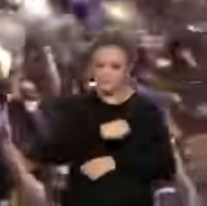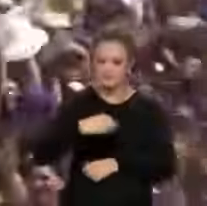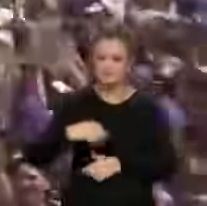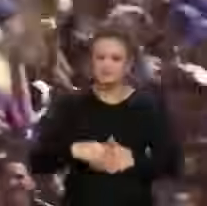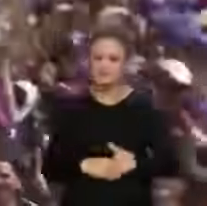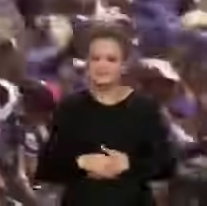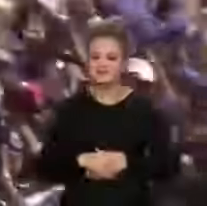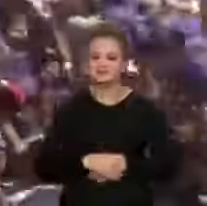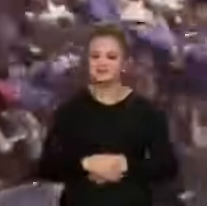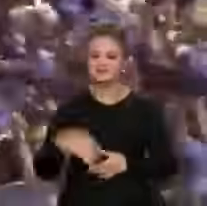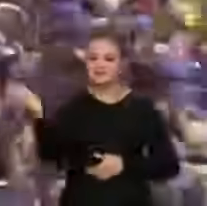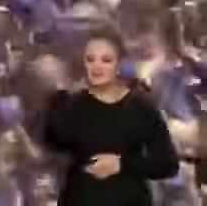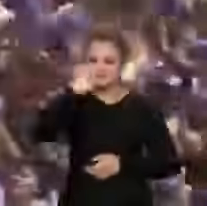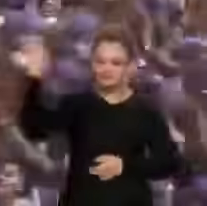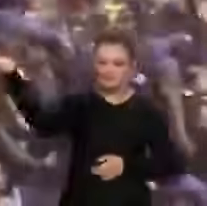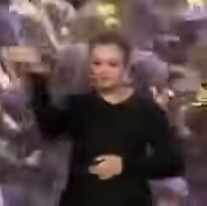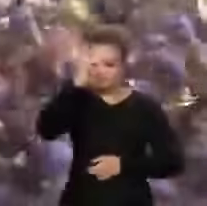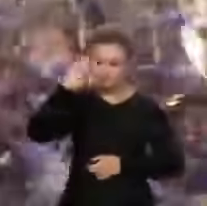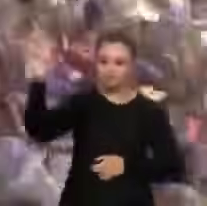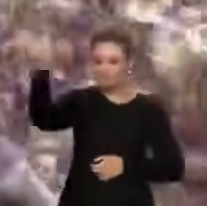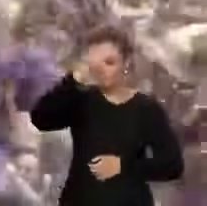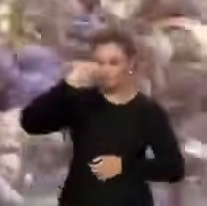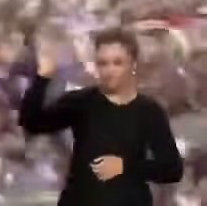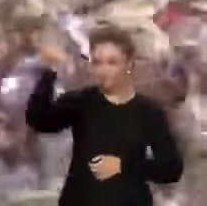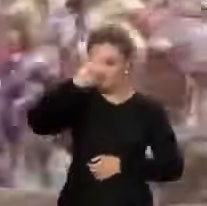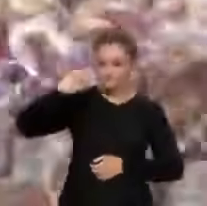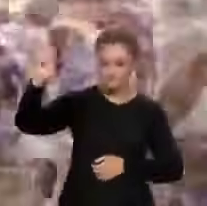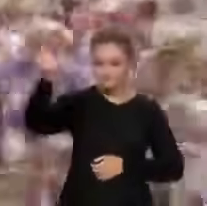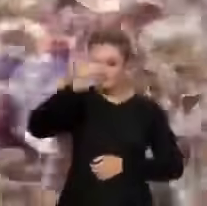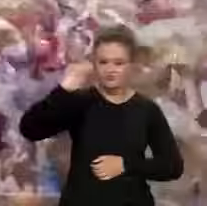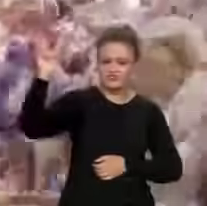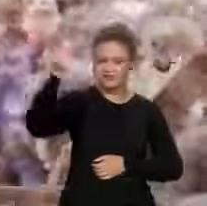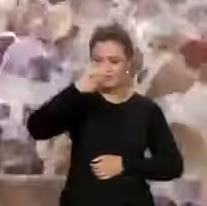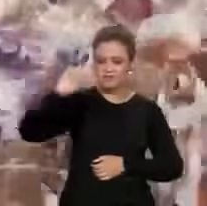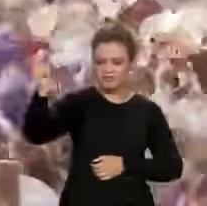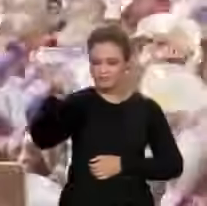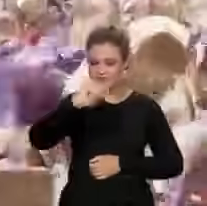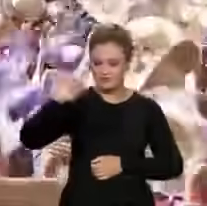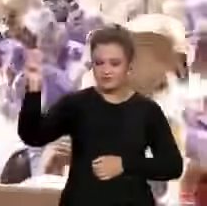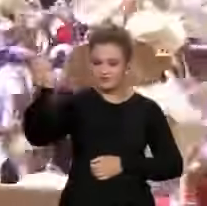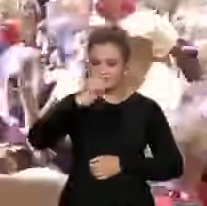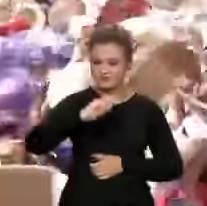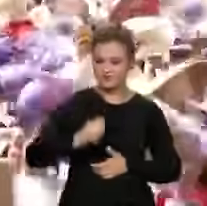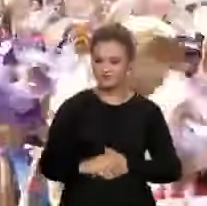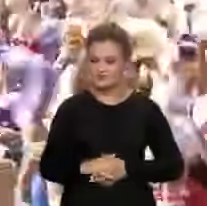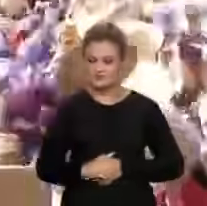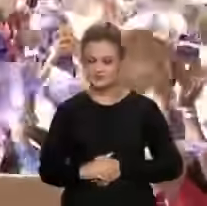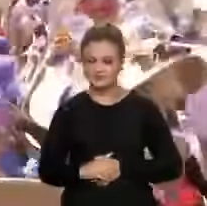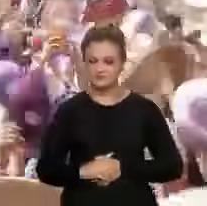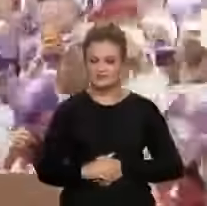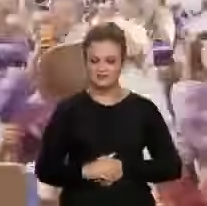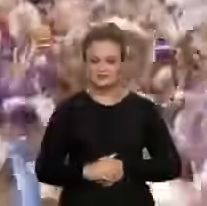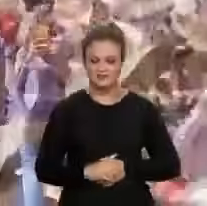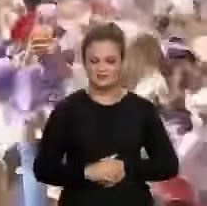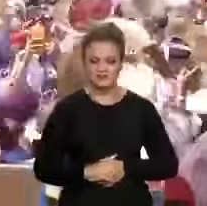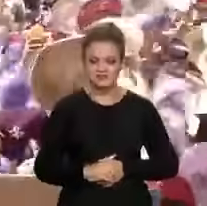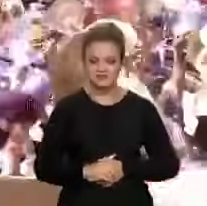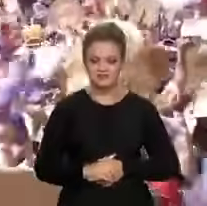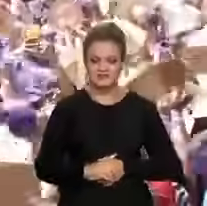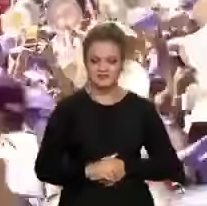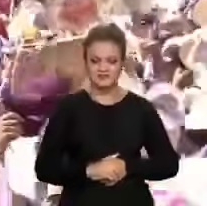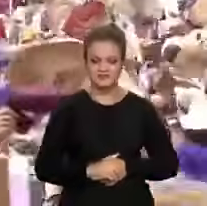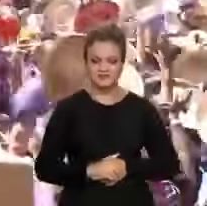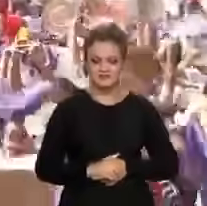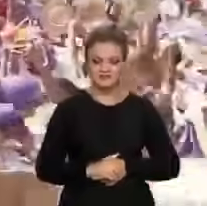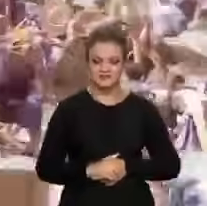lindo sacode as bandeiras o chapéis que linda é isso